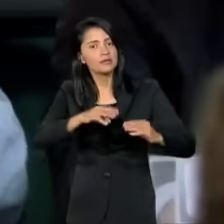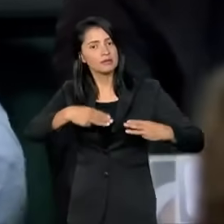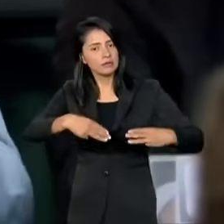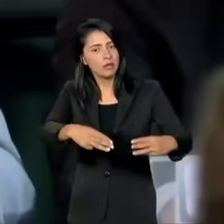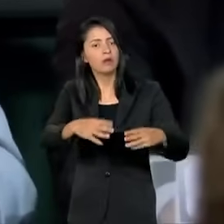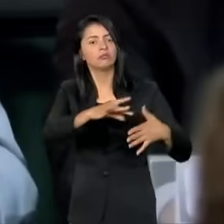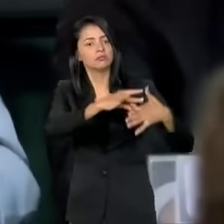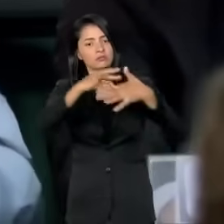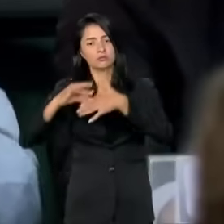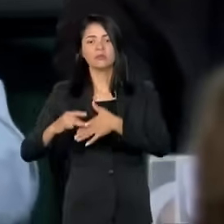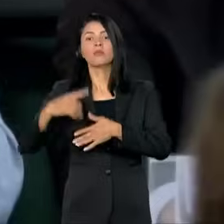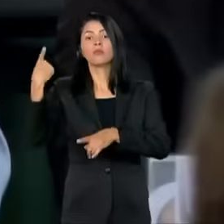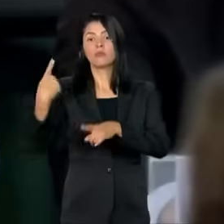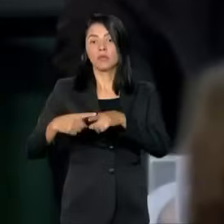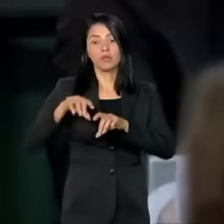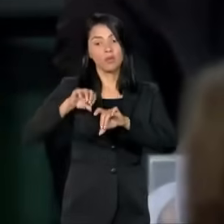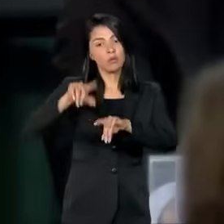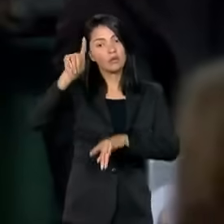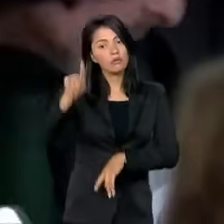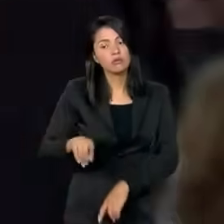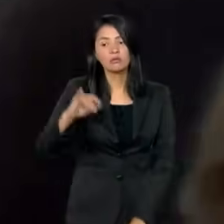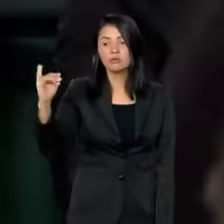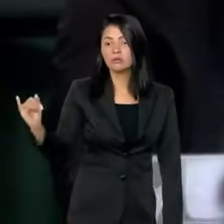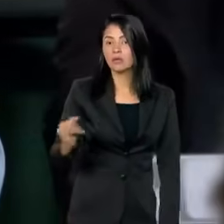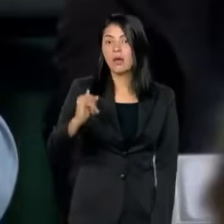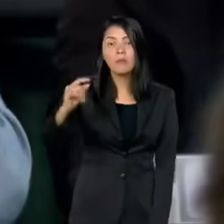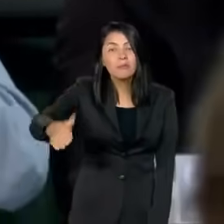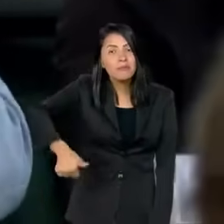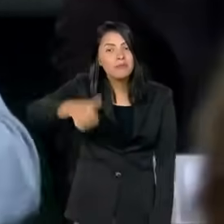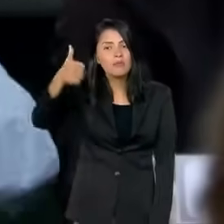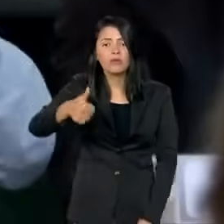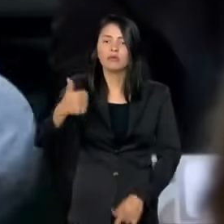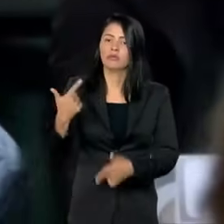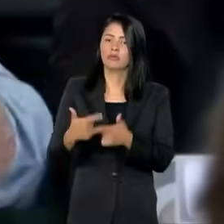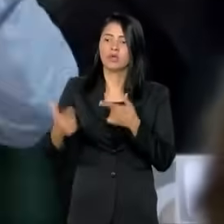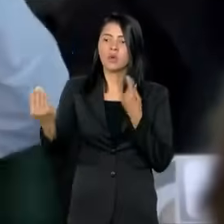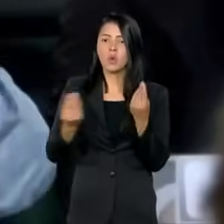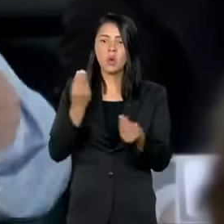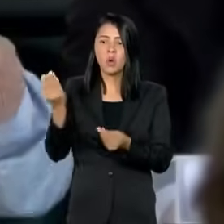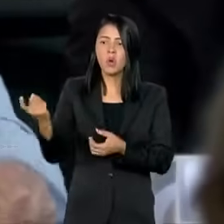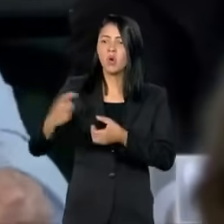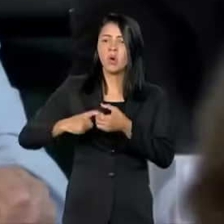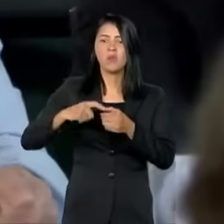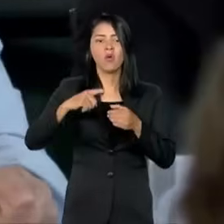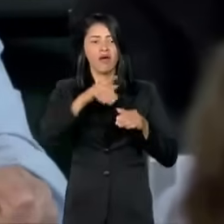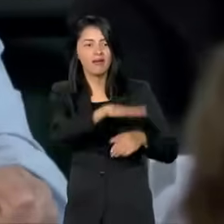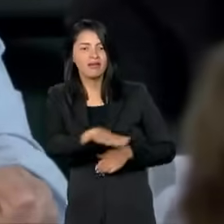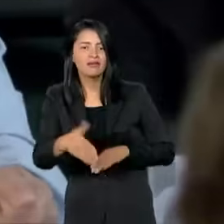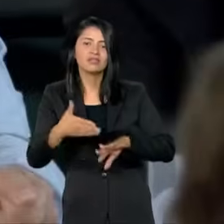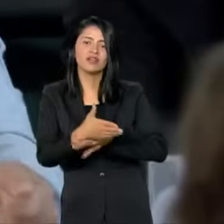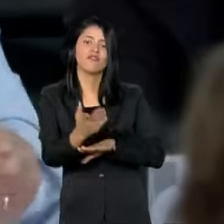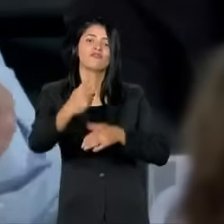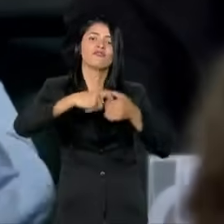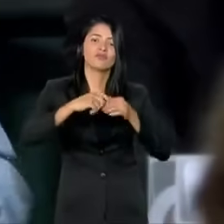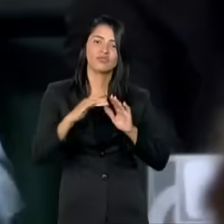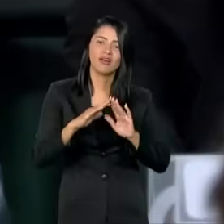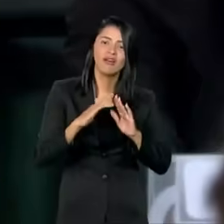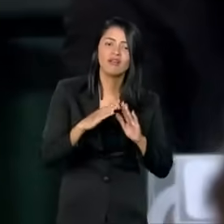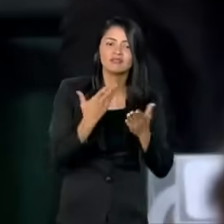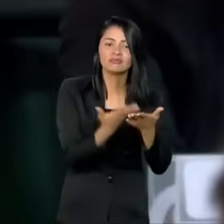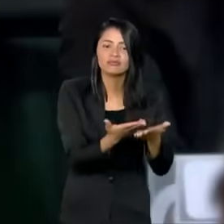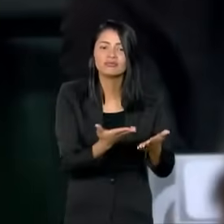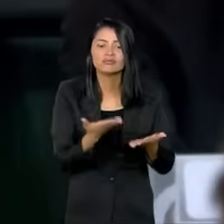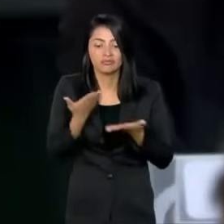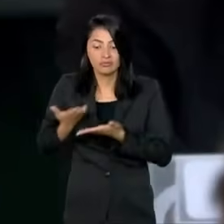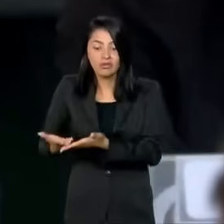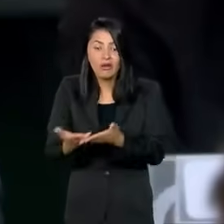uma coisa extremamente importante. É o problema primeiro que a gente vai ter, como recolocar as crianças para estudar outra vez. Como garantir que